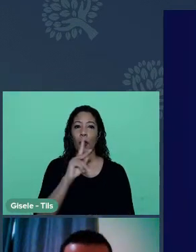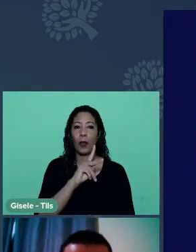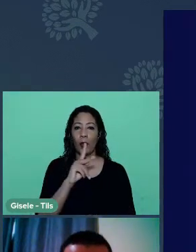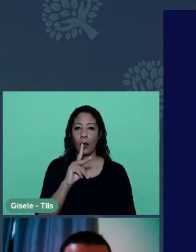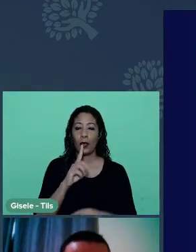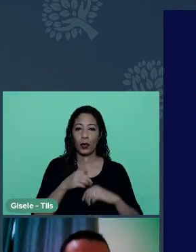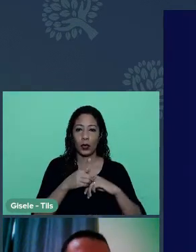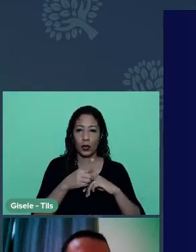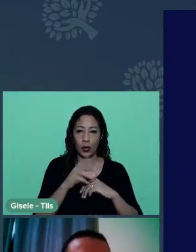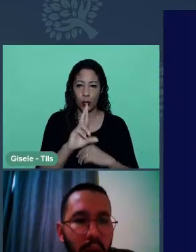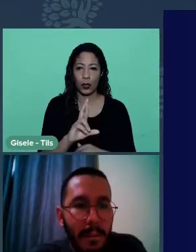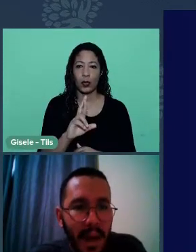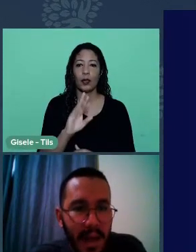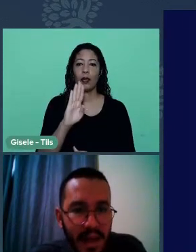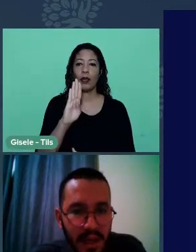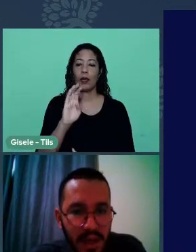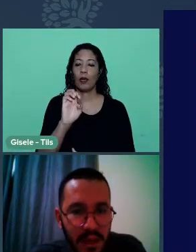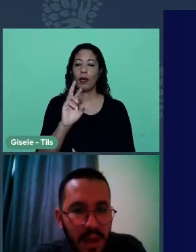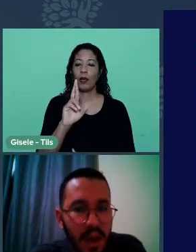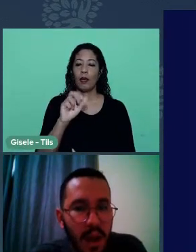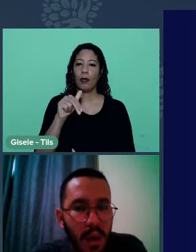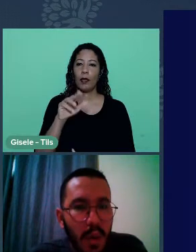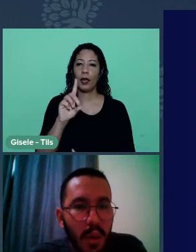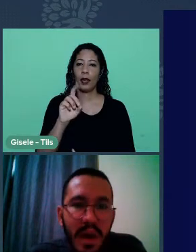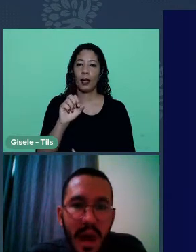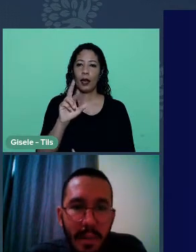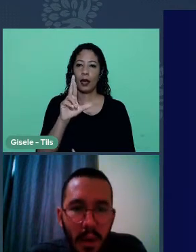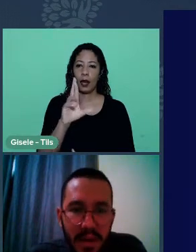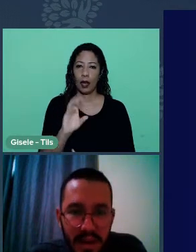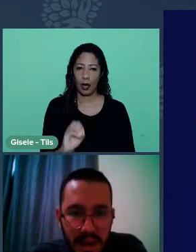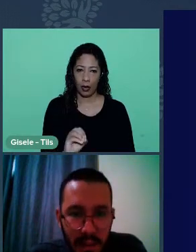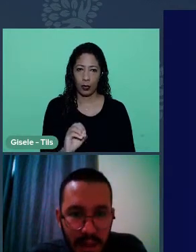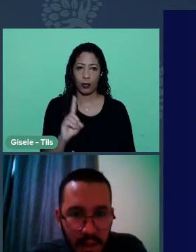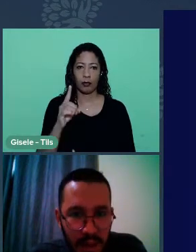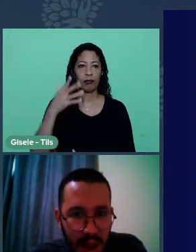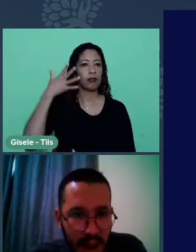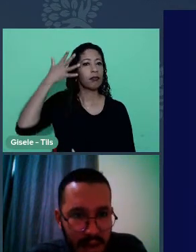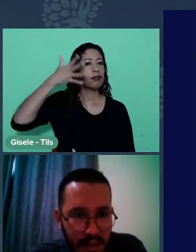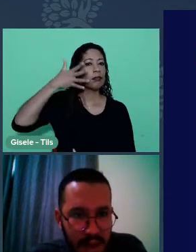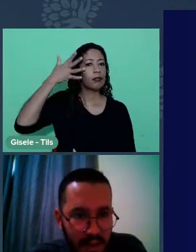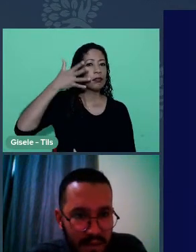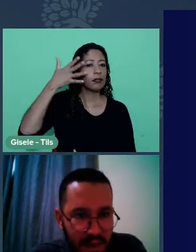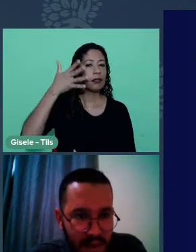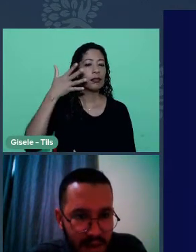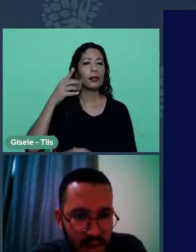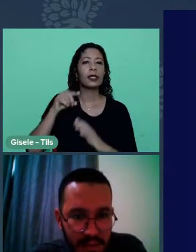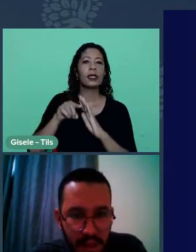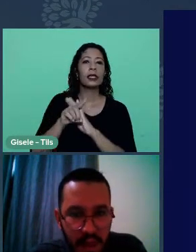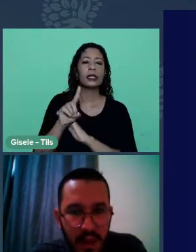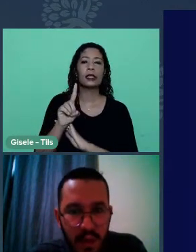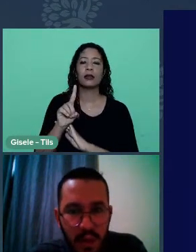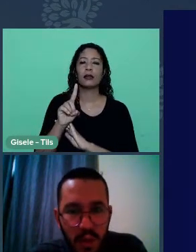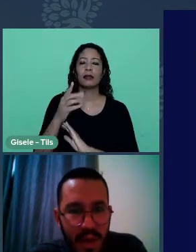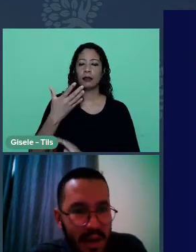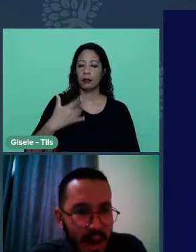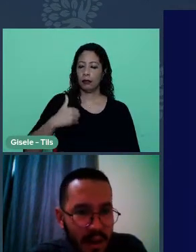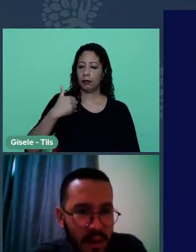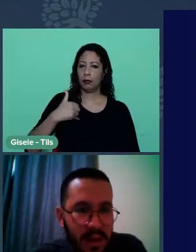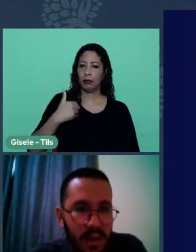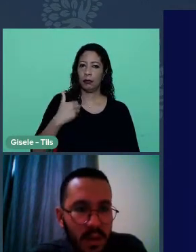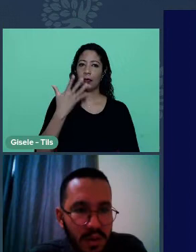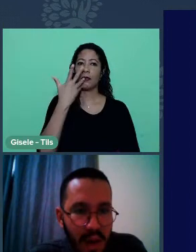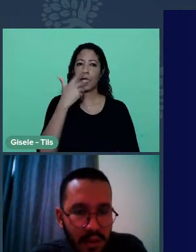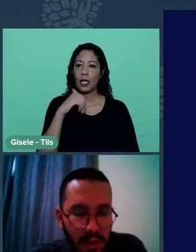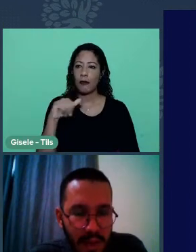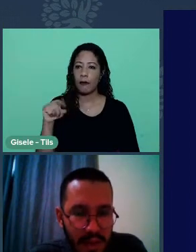Bernardo Kiertzmann, com a palestra O que é importante saber sobre a asma na infância. Dr.